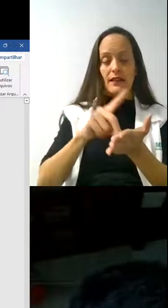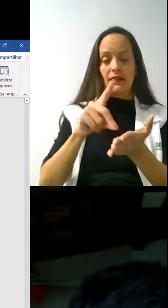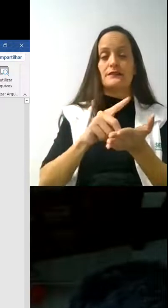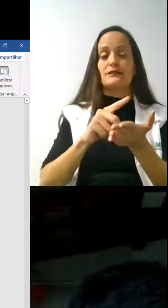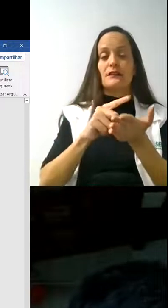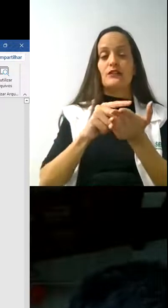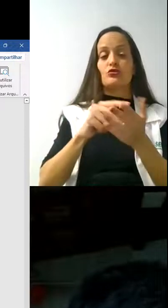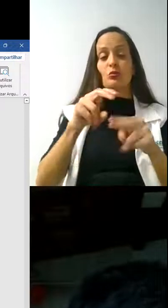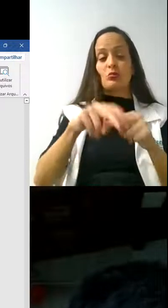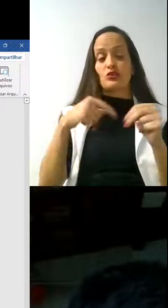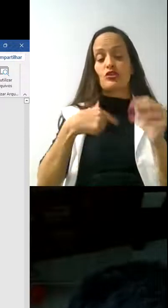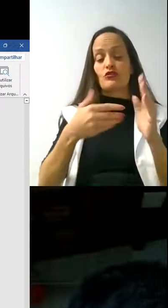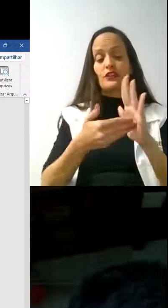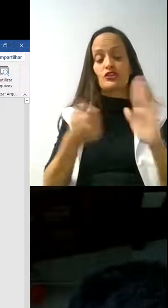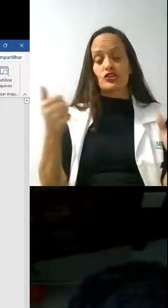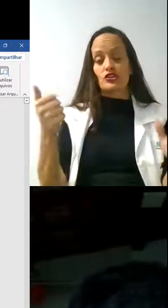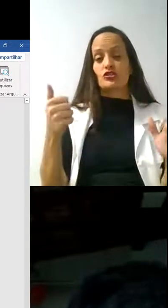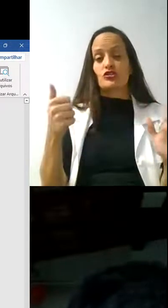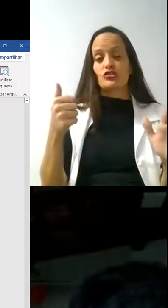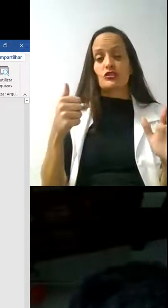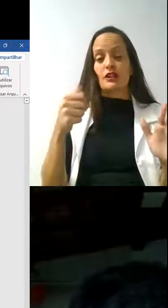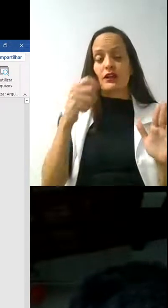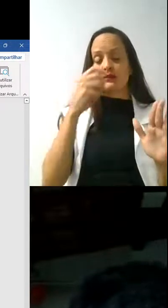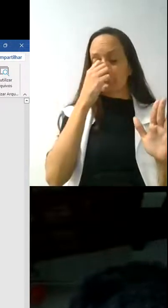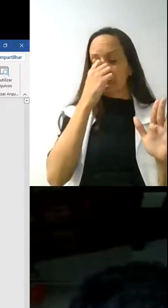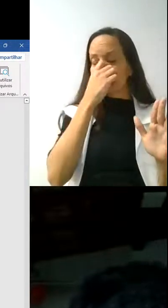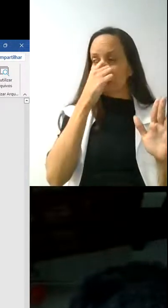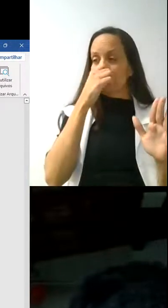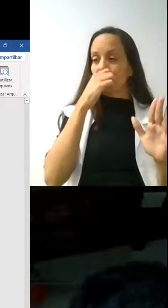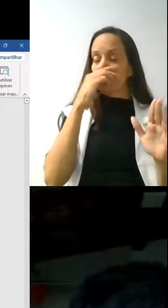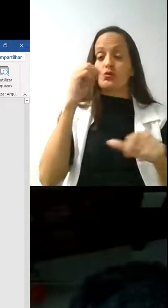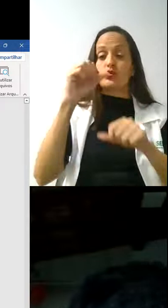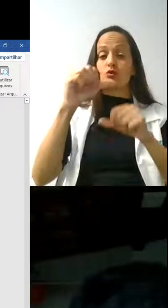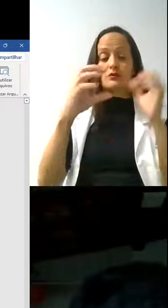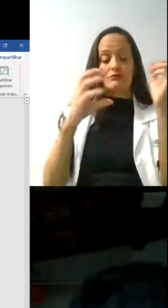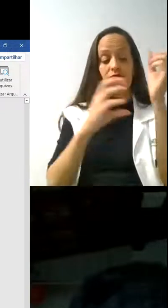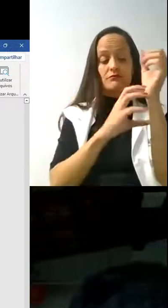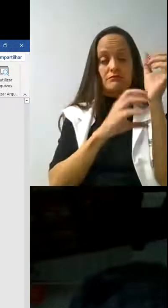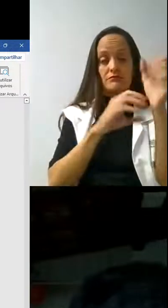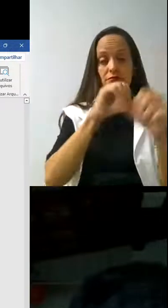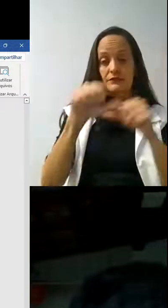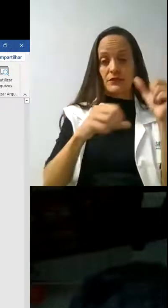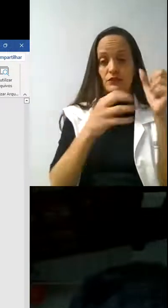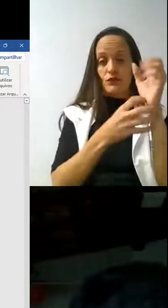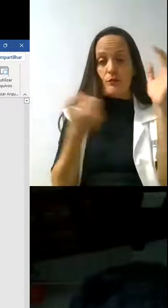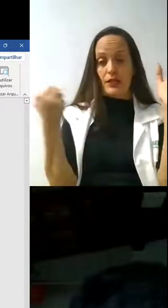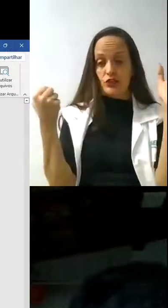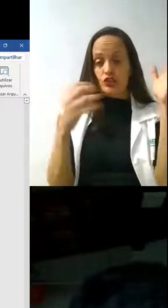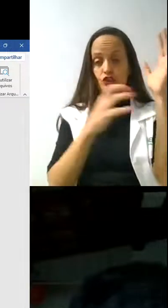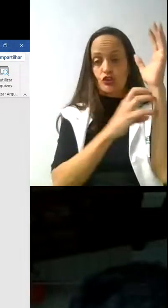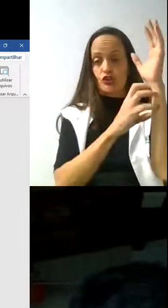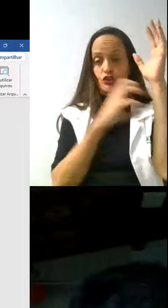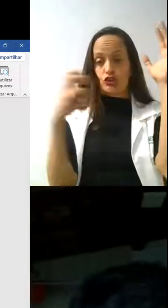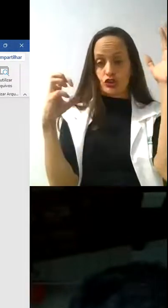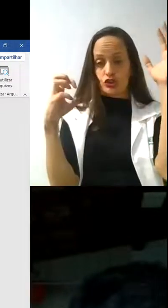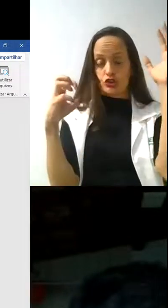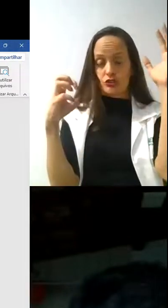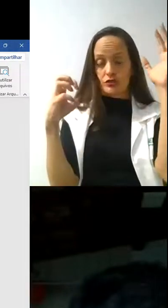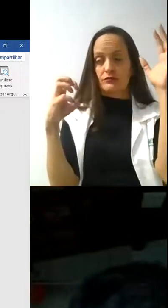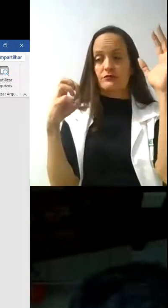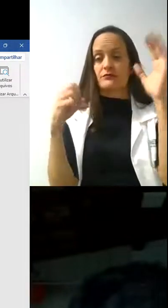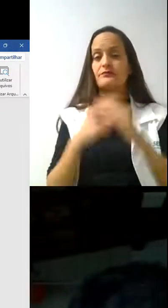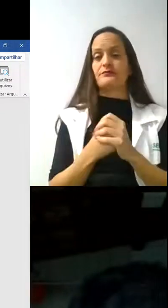vai retirar o poste, não, poste não, o transformador, né? Que já está, deixa eu escrever aqui, transformador, que